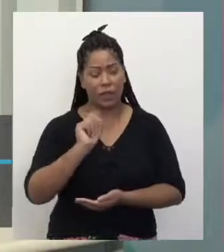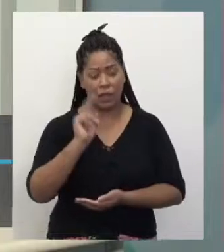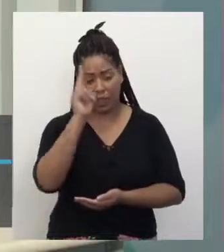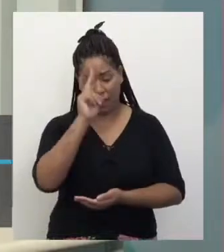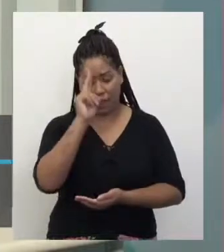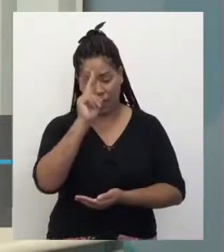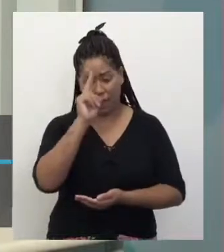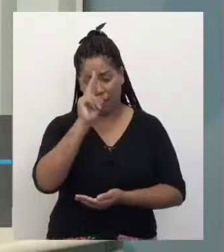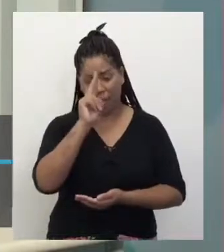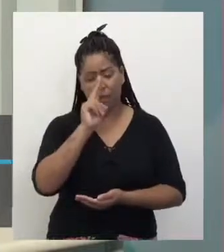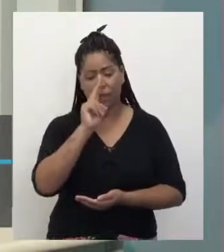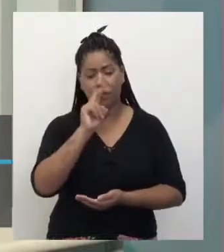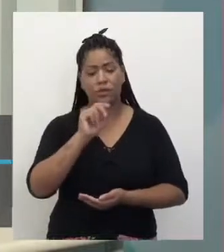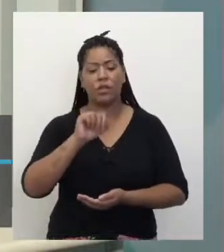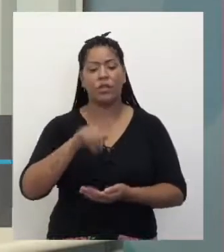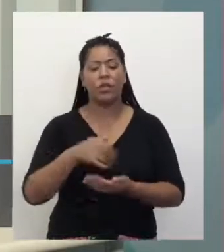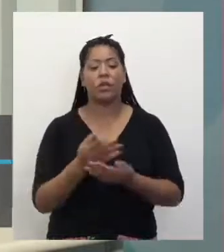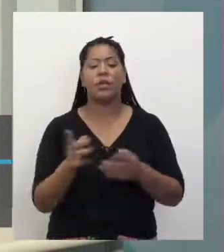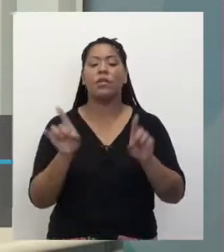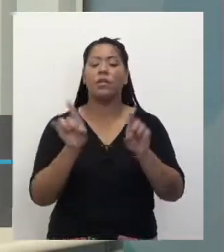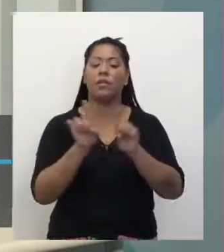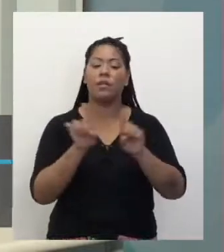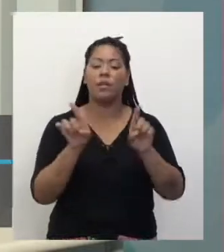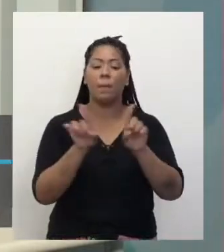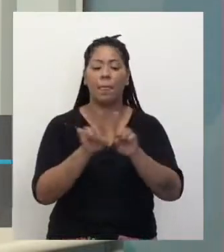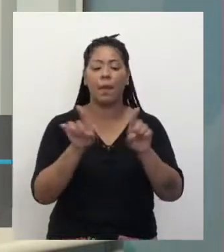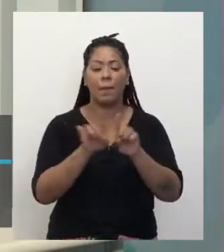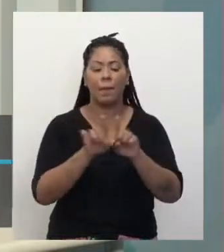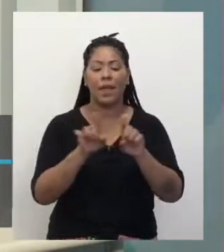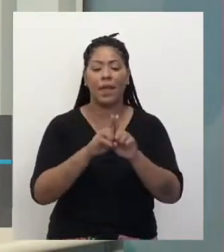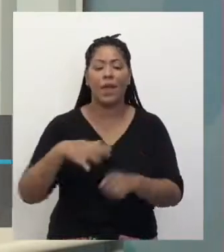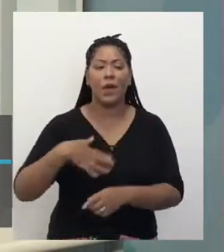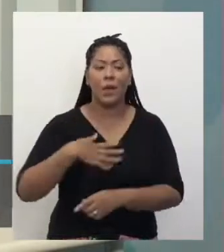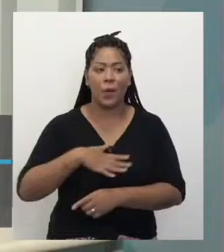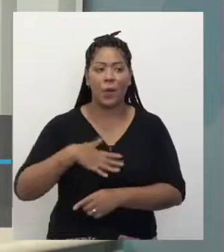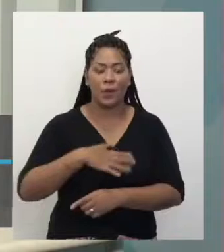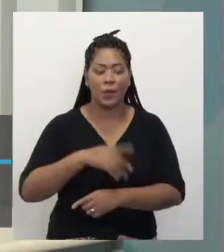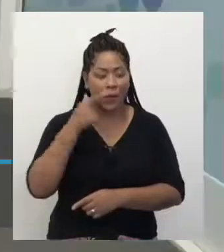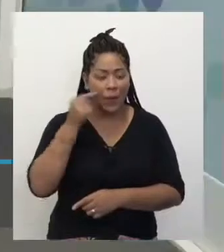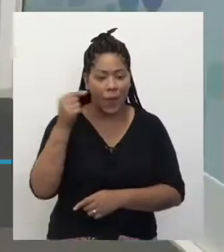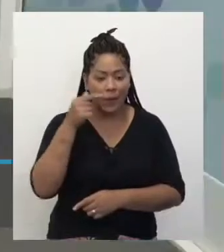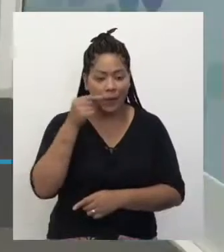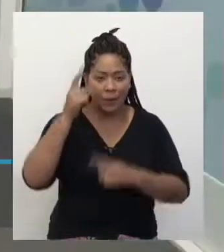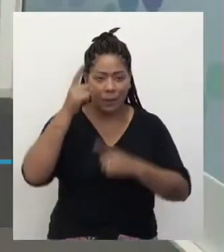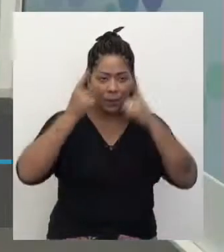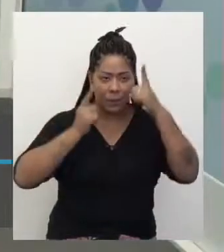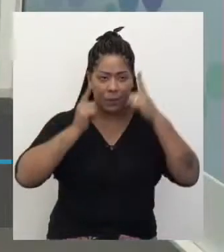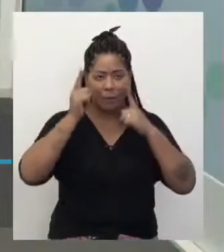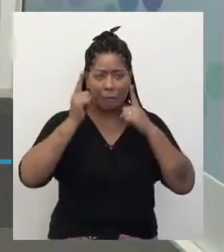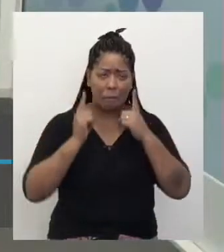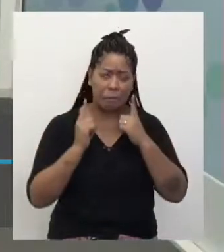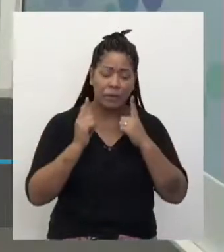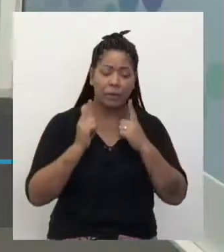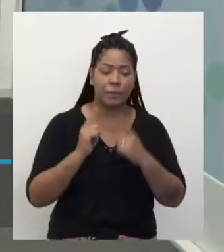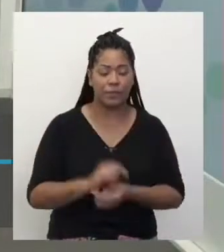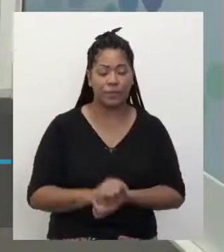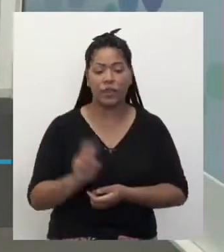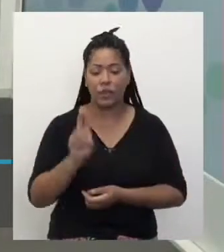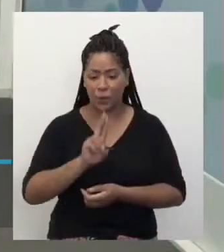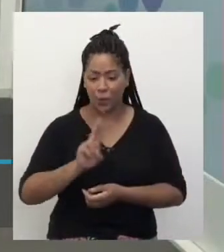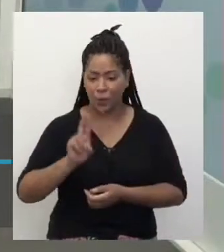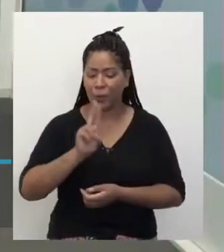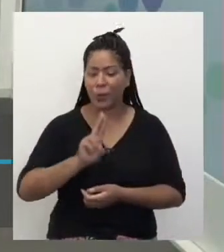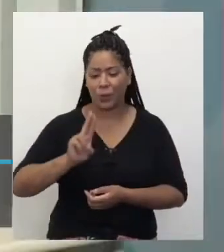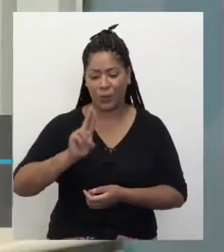também. O que eu gosto mais é aquele do gatinho, que faz carinha assim de chorinho, é muito interessante. Então, eu sempre uso para pedir alguma coisa, meus filhos